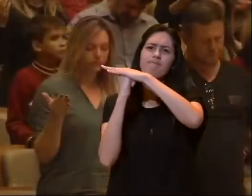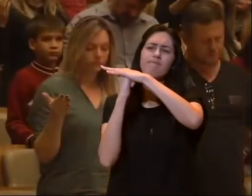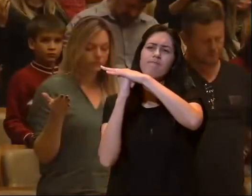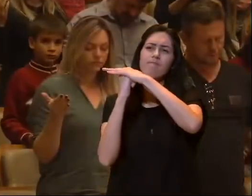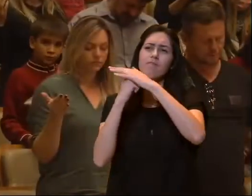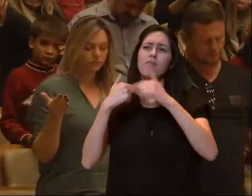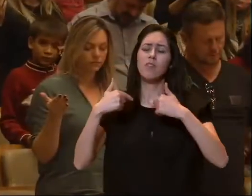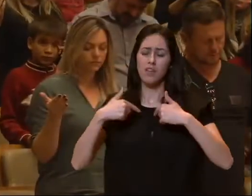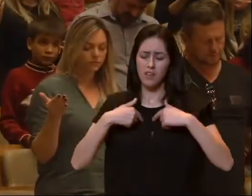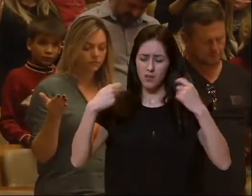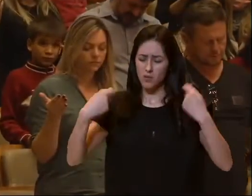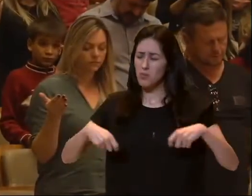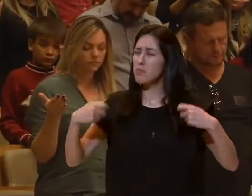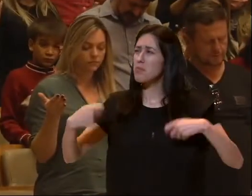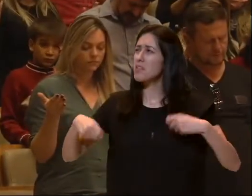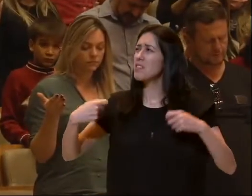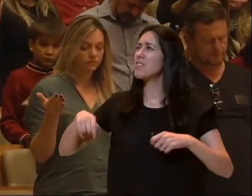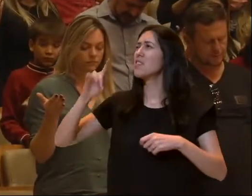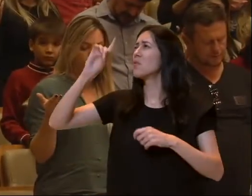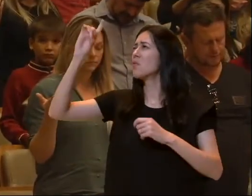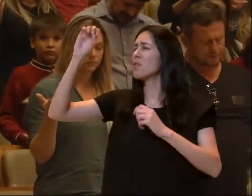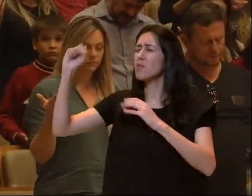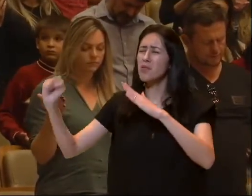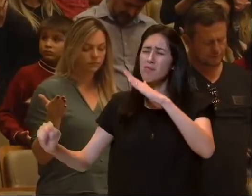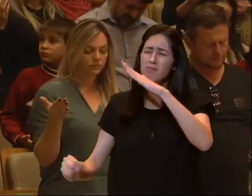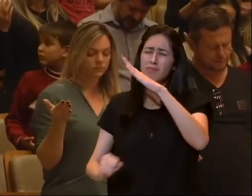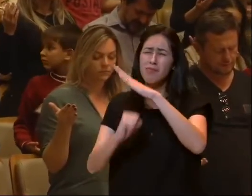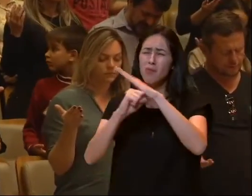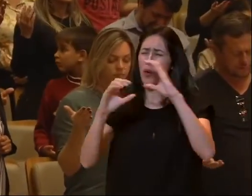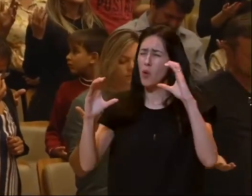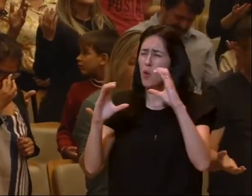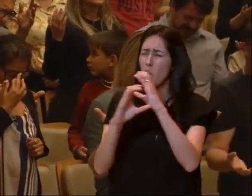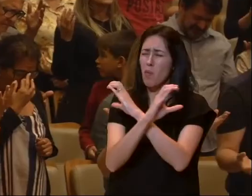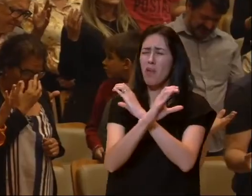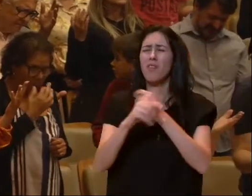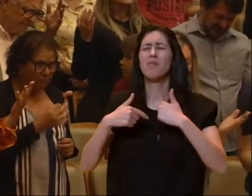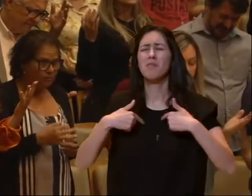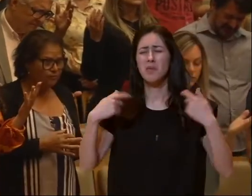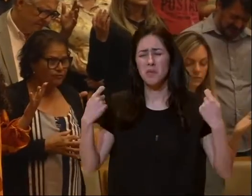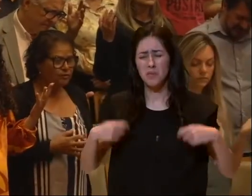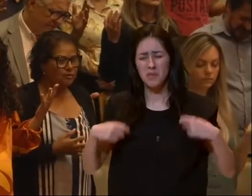eu preciso da plenitude do Senhor na minha vida.